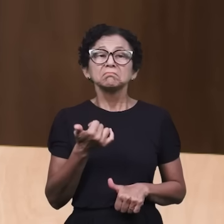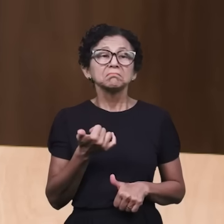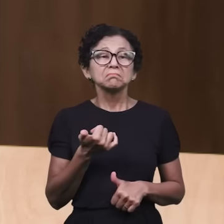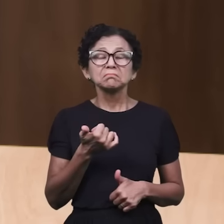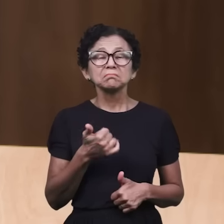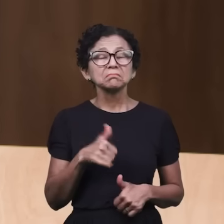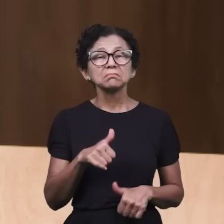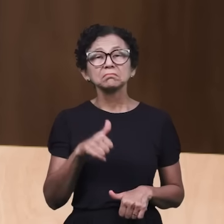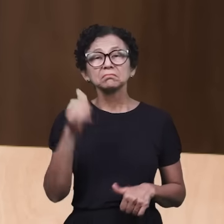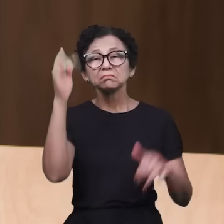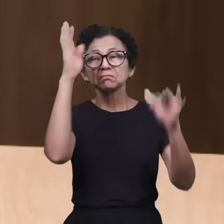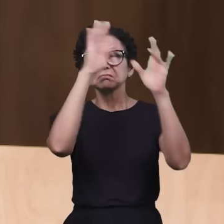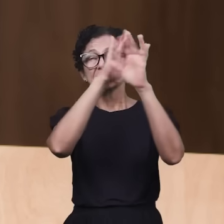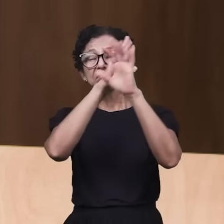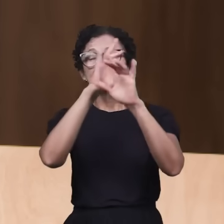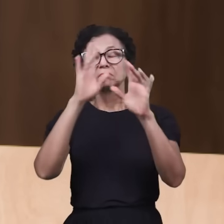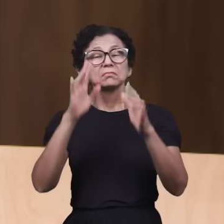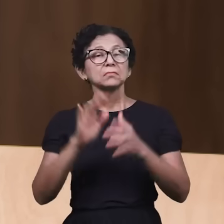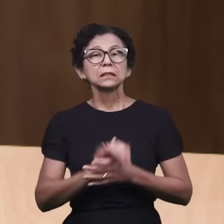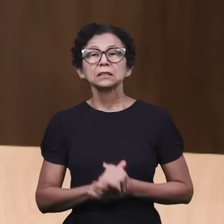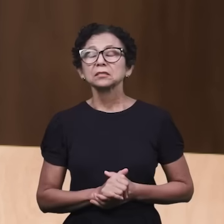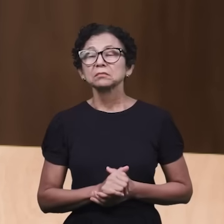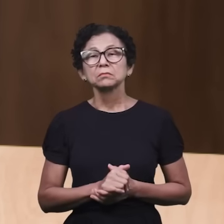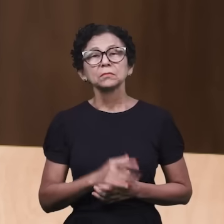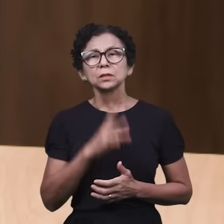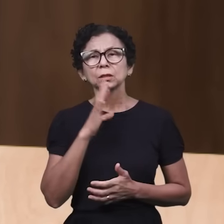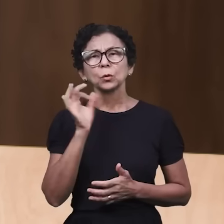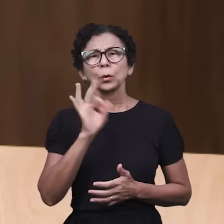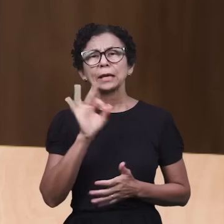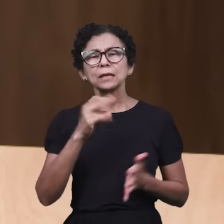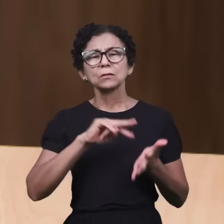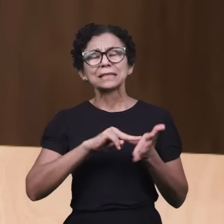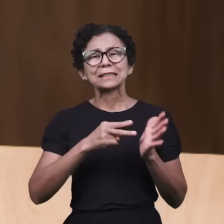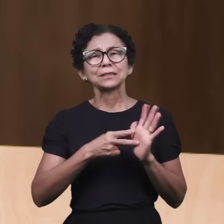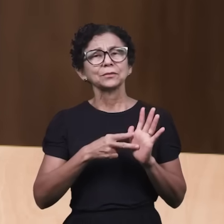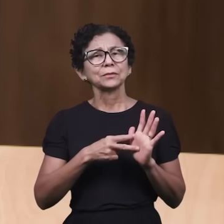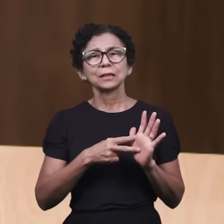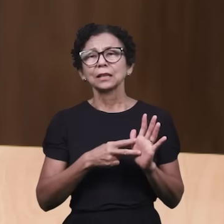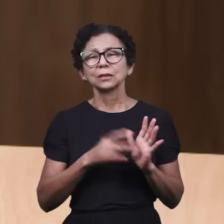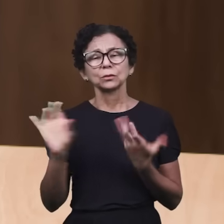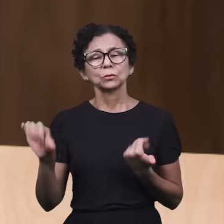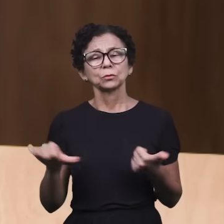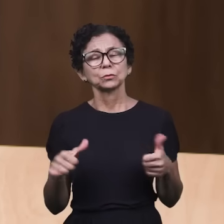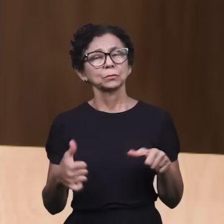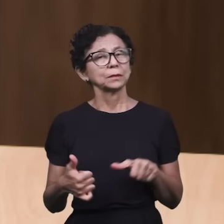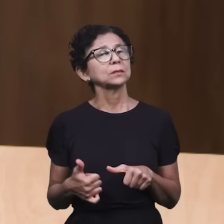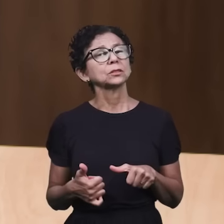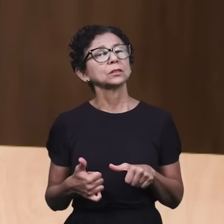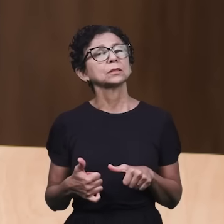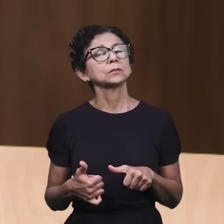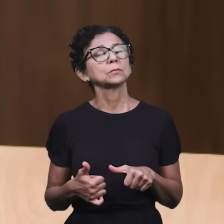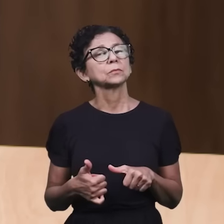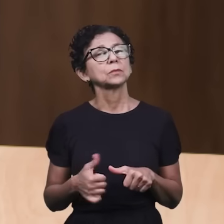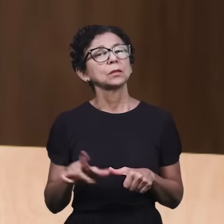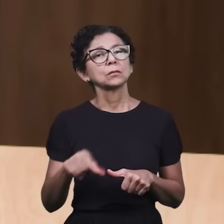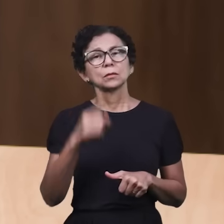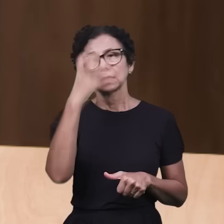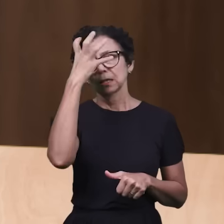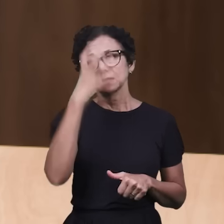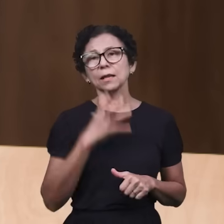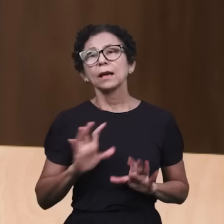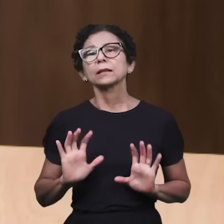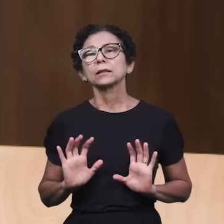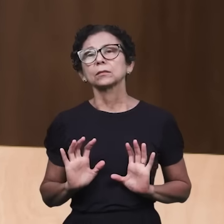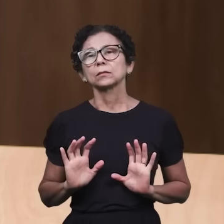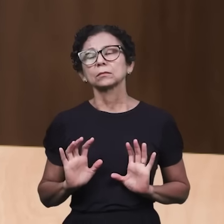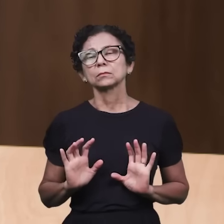pega o irmão, não, eu quero ser batizado, não, vamos colocar diante do senhor para ver o que o senhor vai te falar a respeito disso. Porque às vezes antes do batismo, há algumas